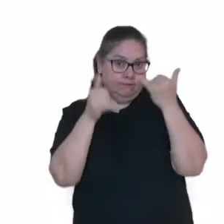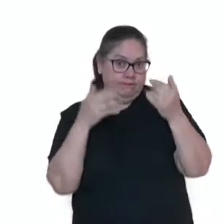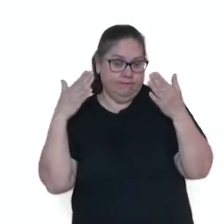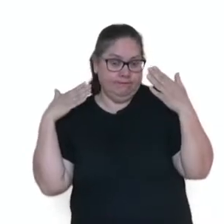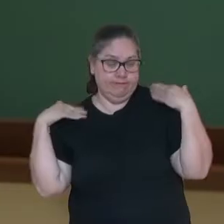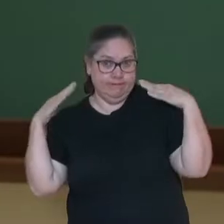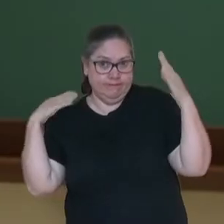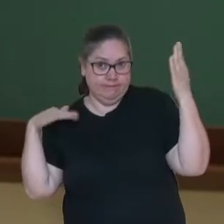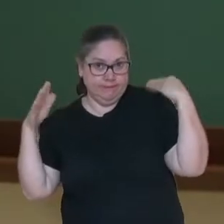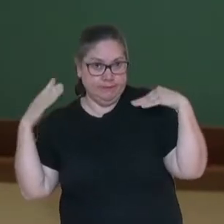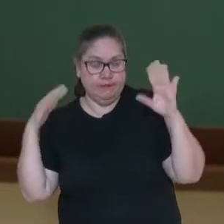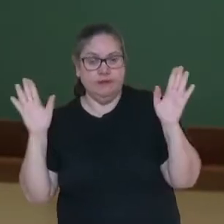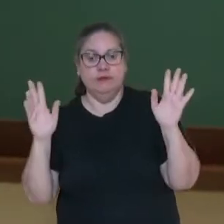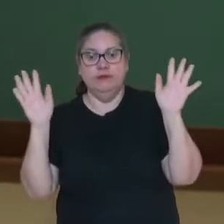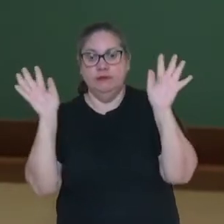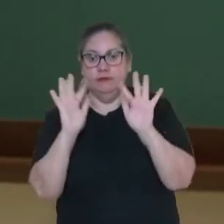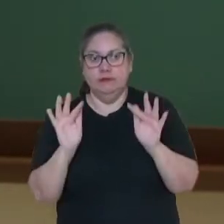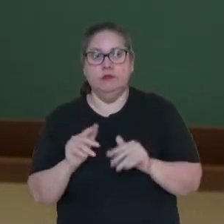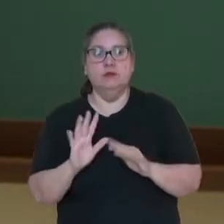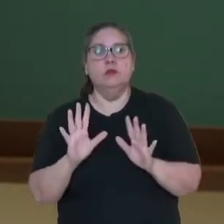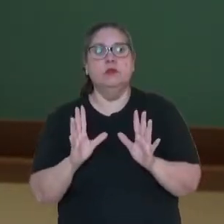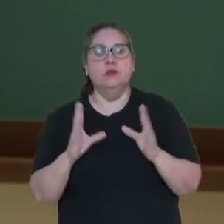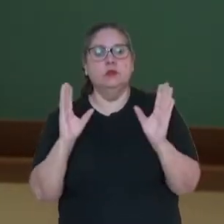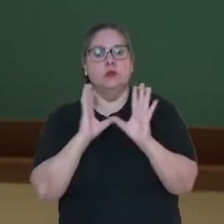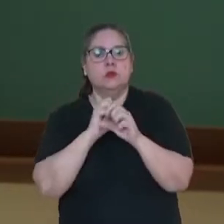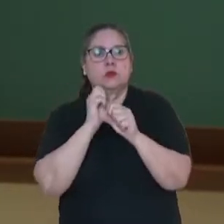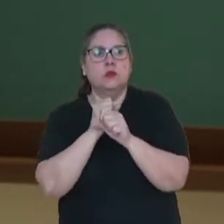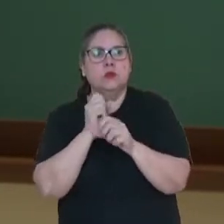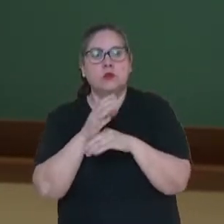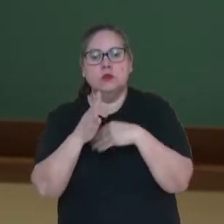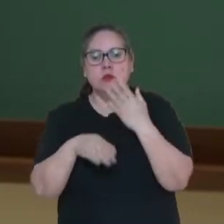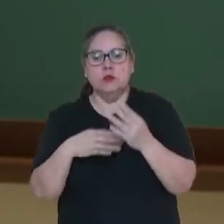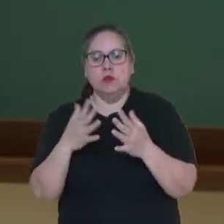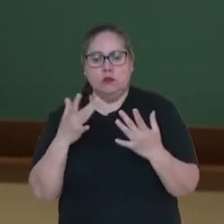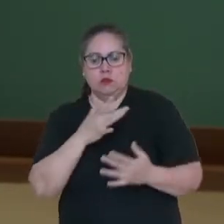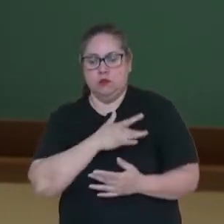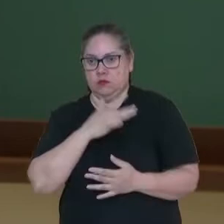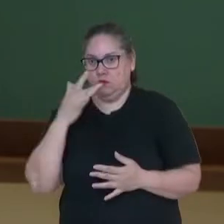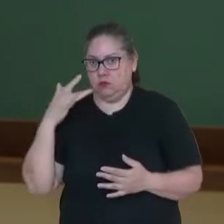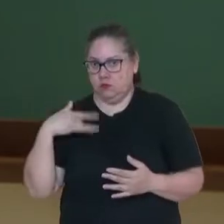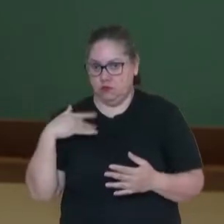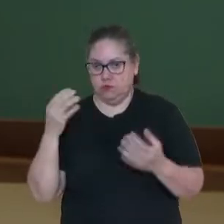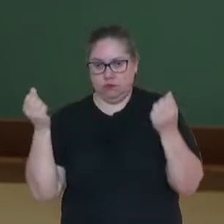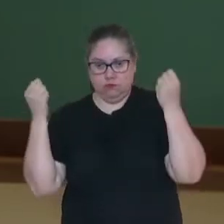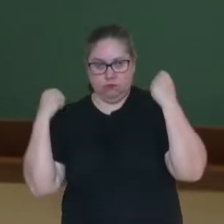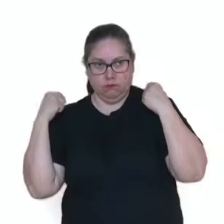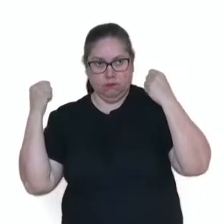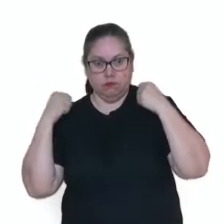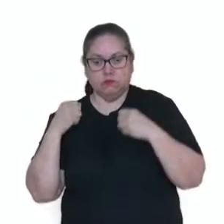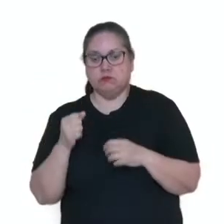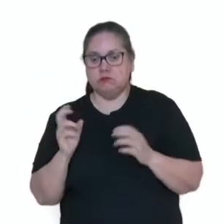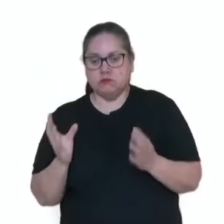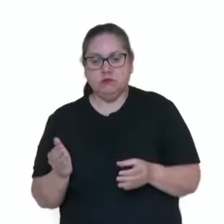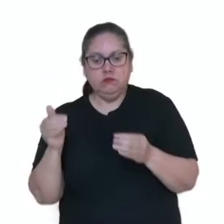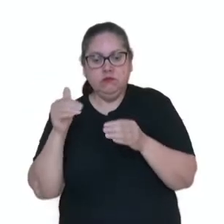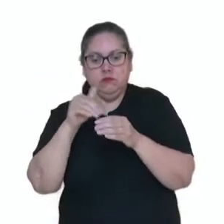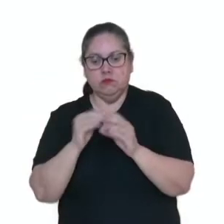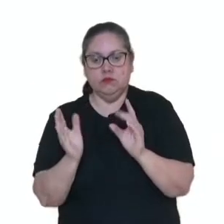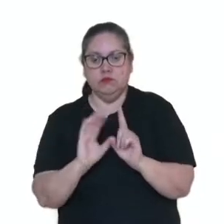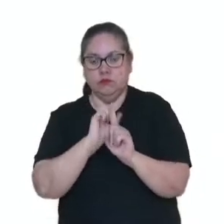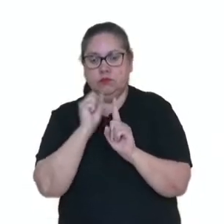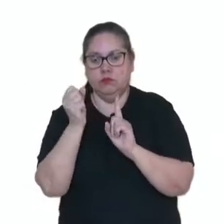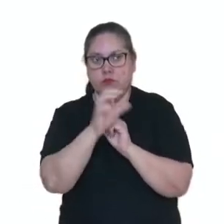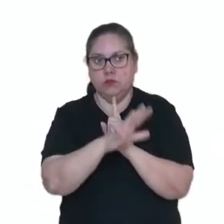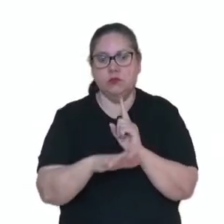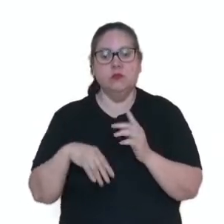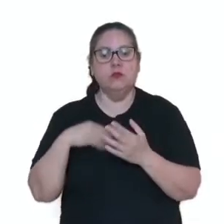o lazer. A ginástica geral desenvolve a saúde, a condição física e a integração social,